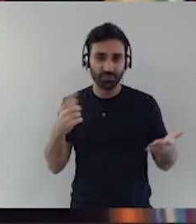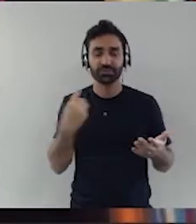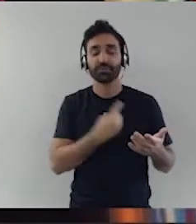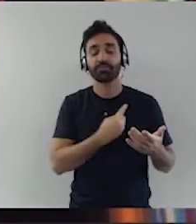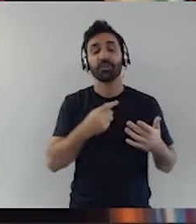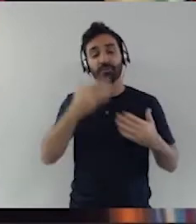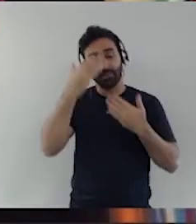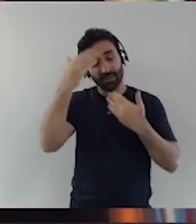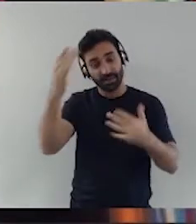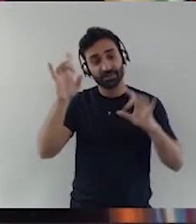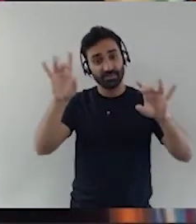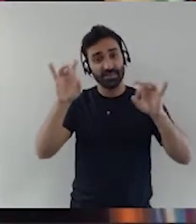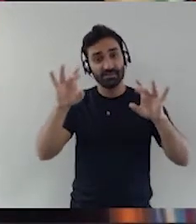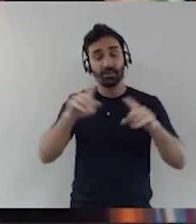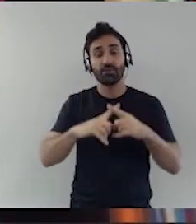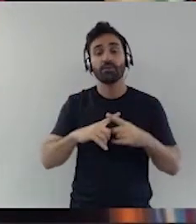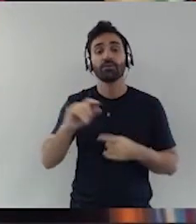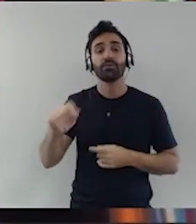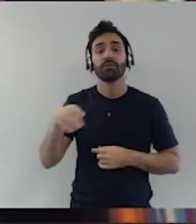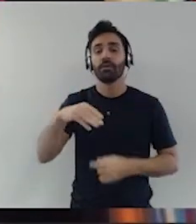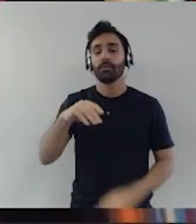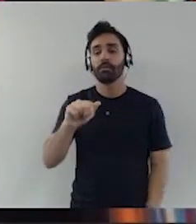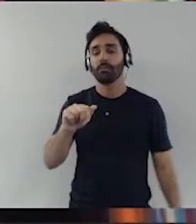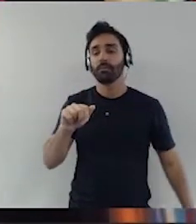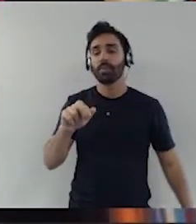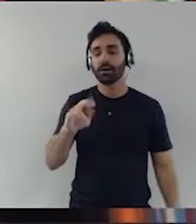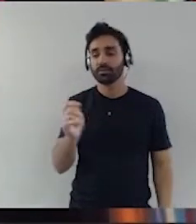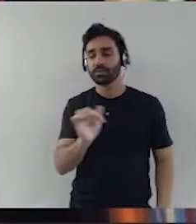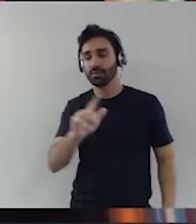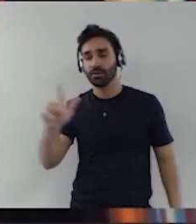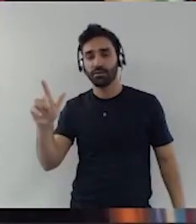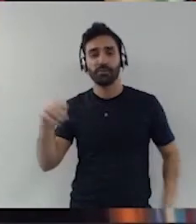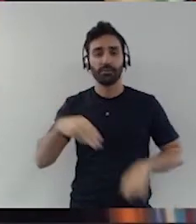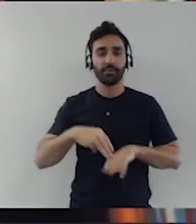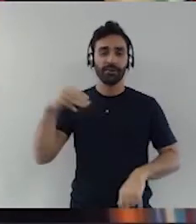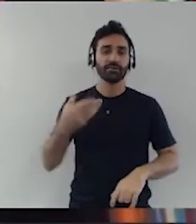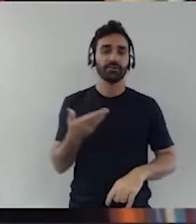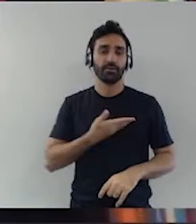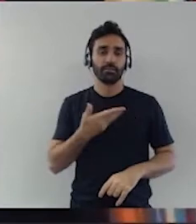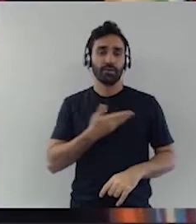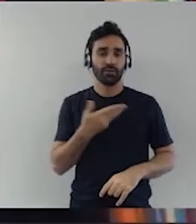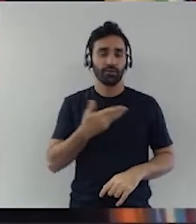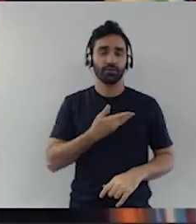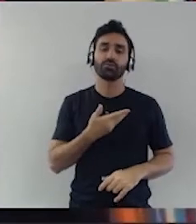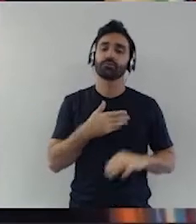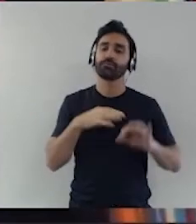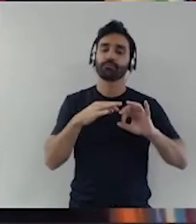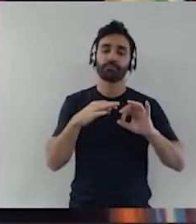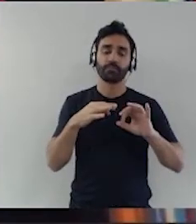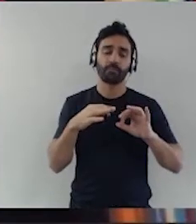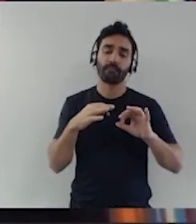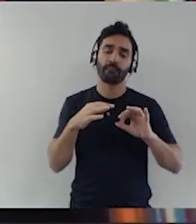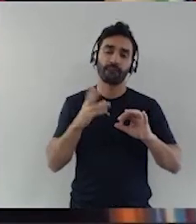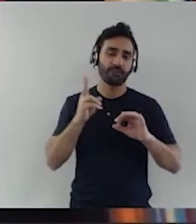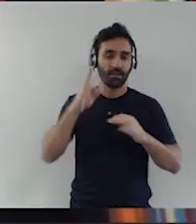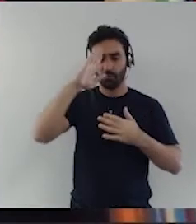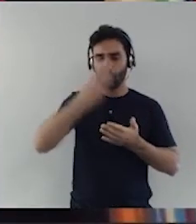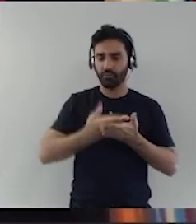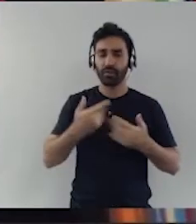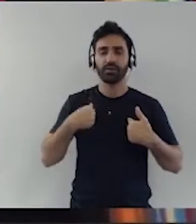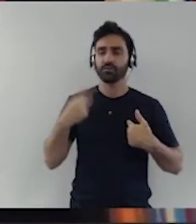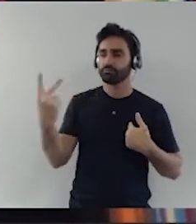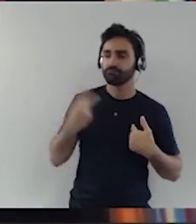especial também ao professor Marçal Justin Filho, também mestre e amigo, pela gentileza e confiança de sempre,